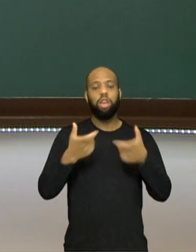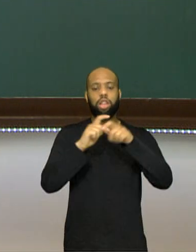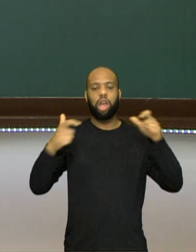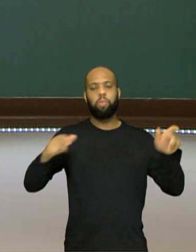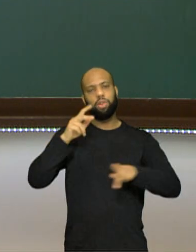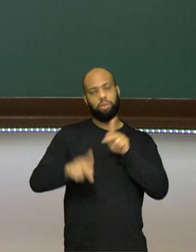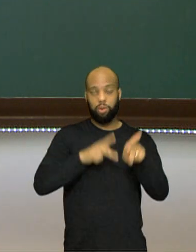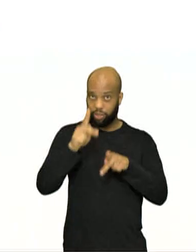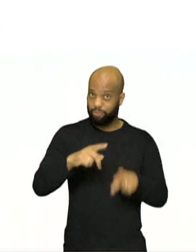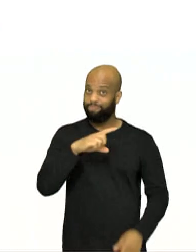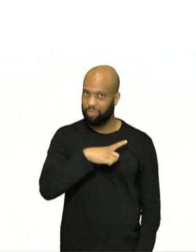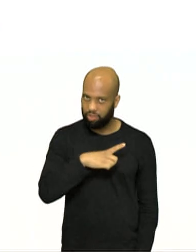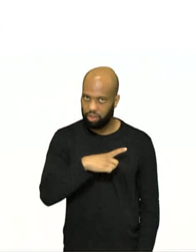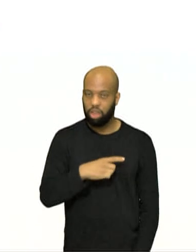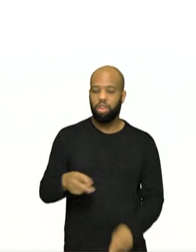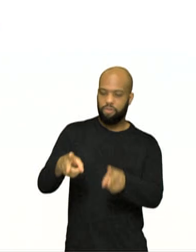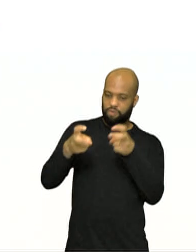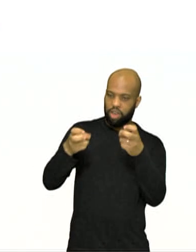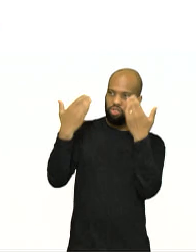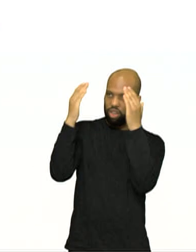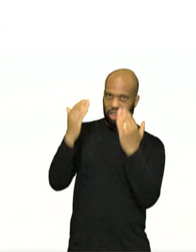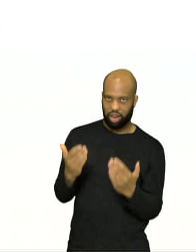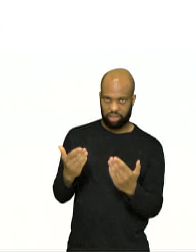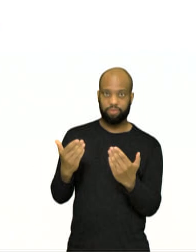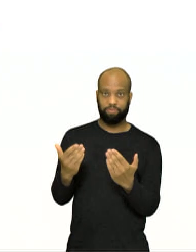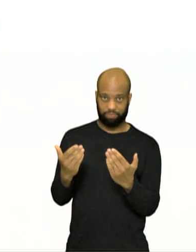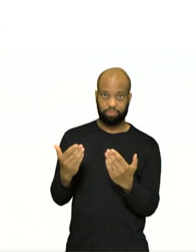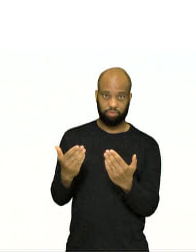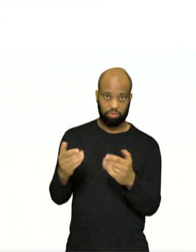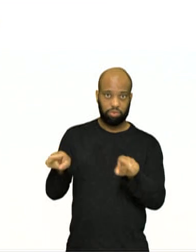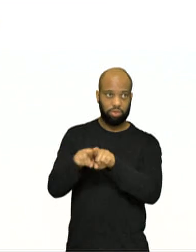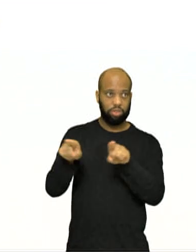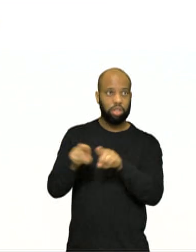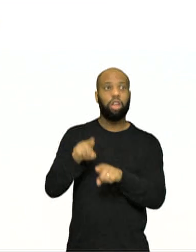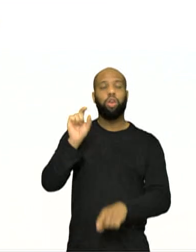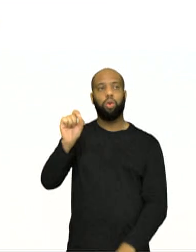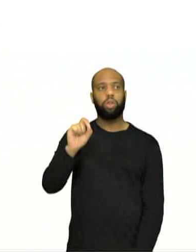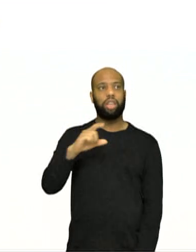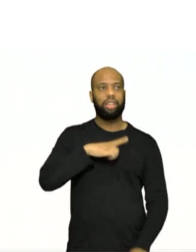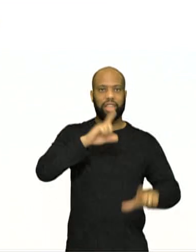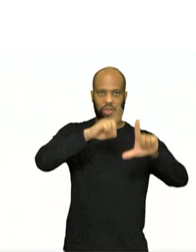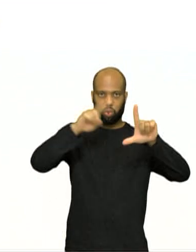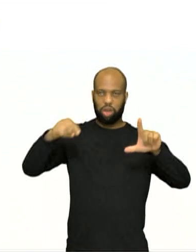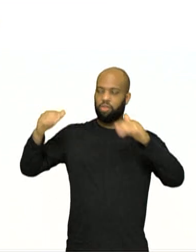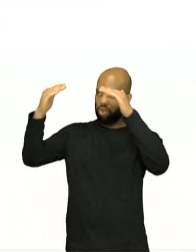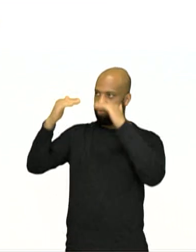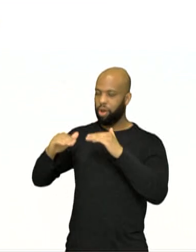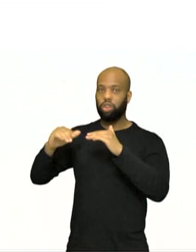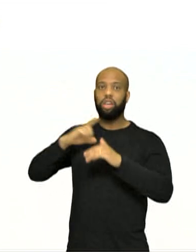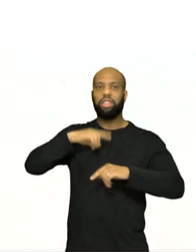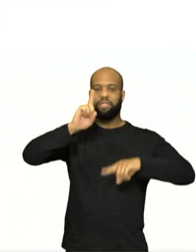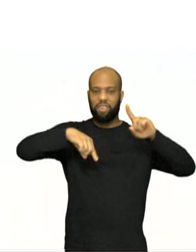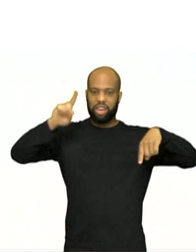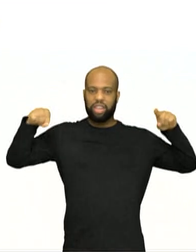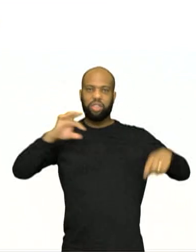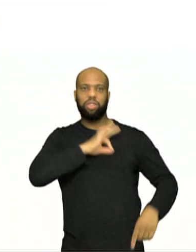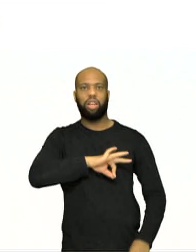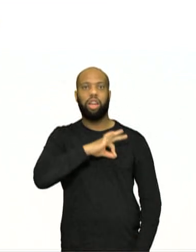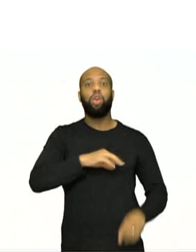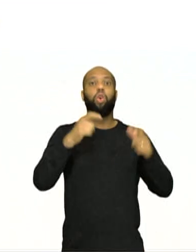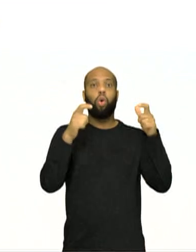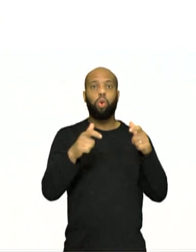parte da população. Observe e analise o gráfico ao lado, a variação salarial na